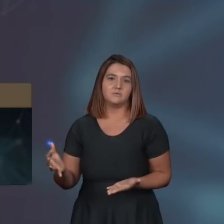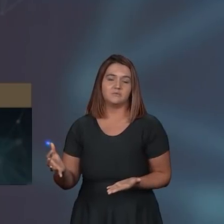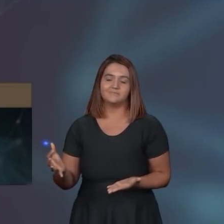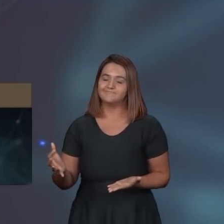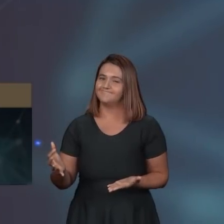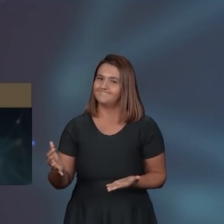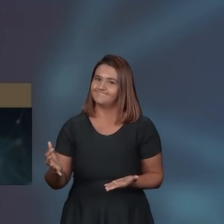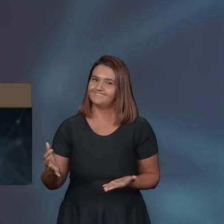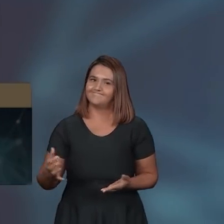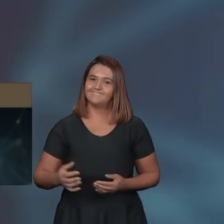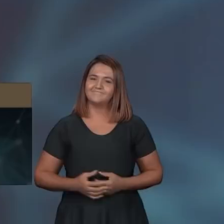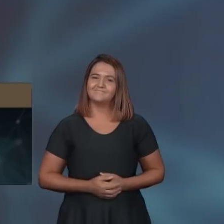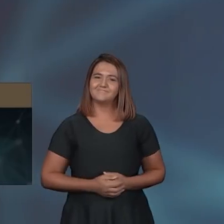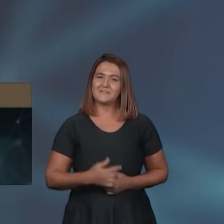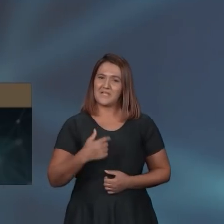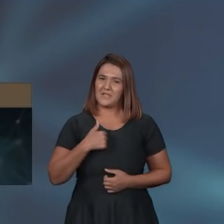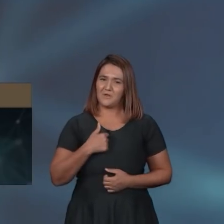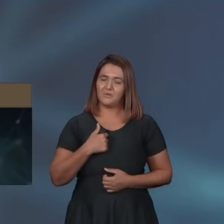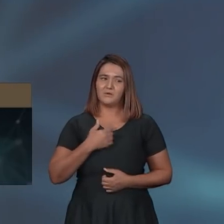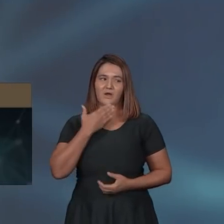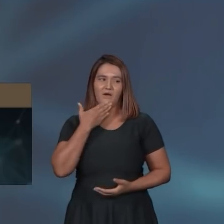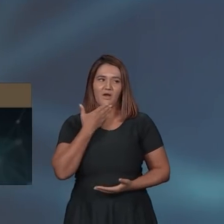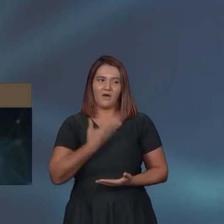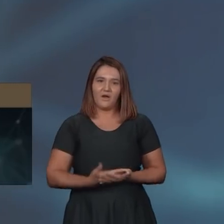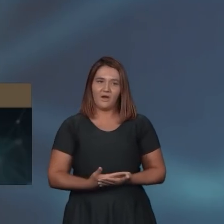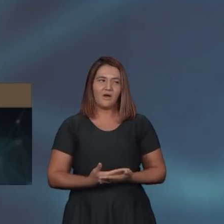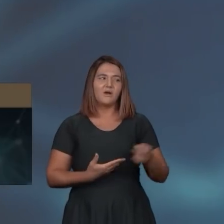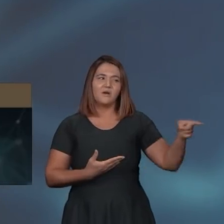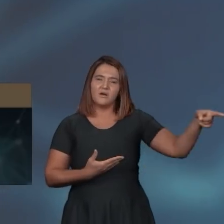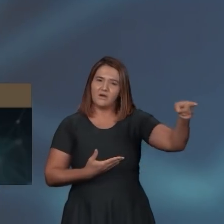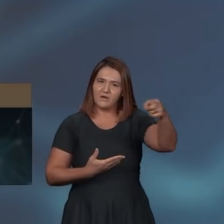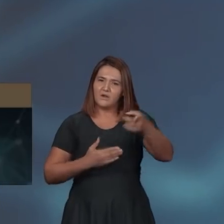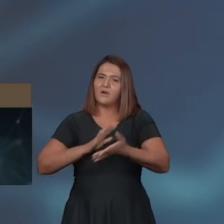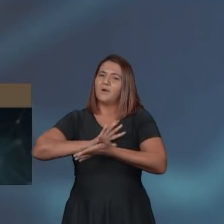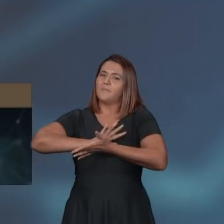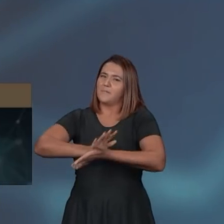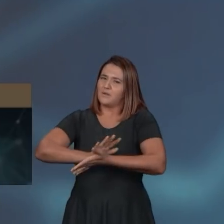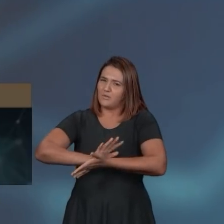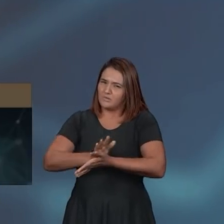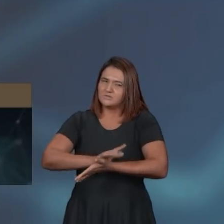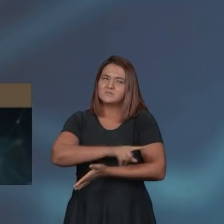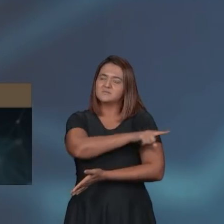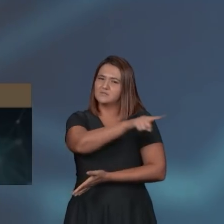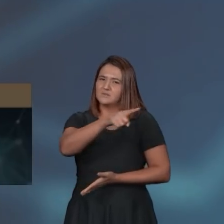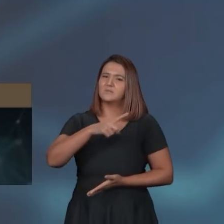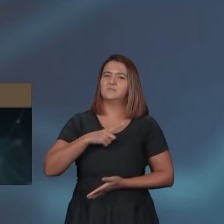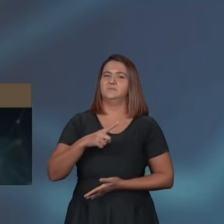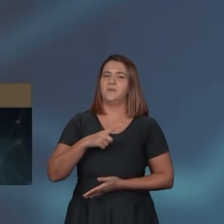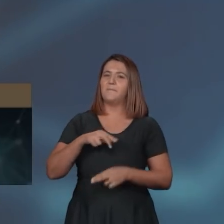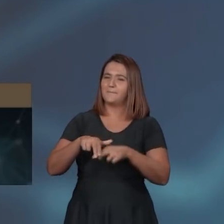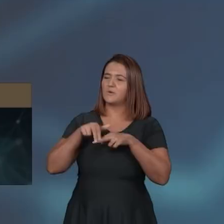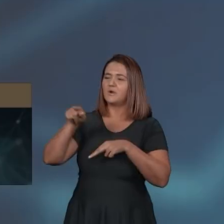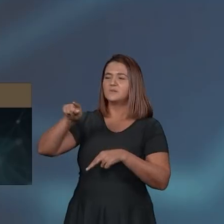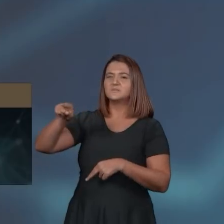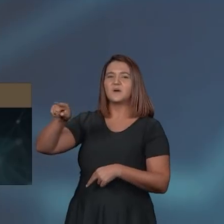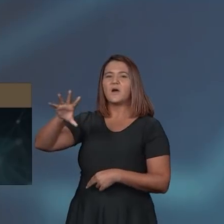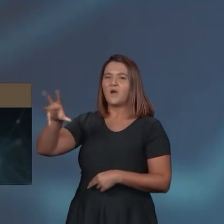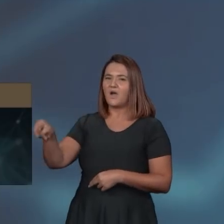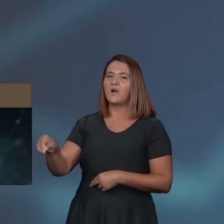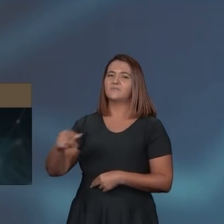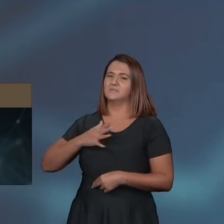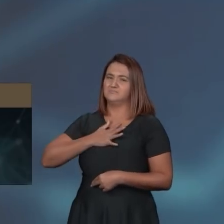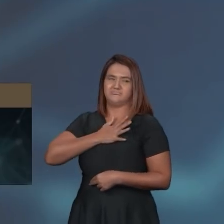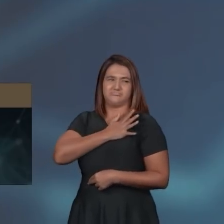Ora, eu fico abismado com o racismo intelectual de muitos em relação à África. A África está repleta